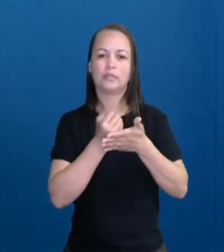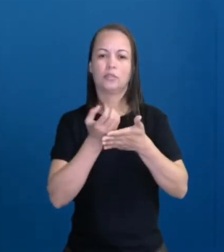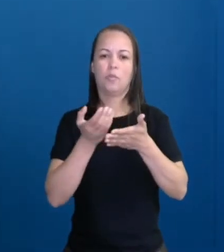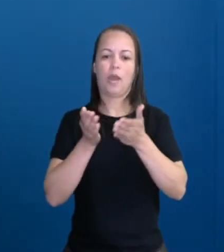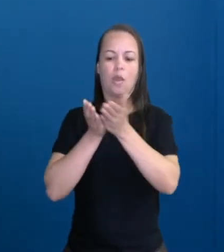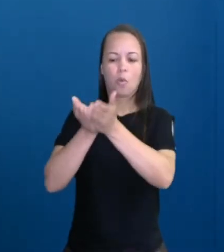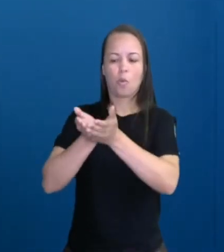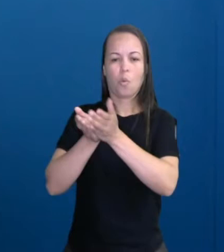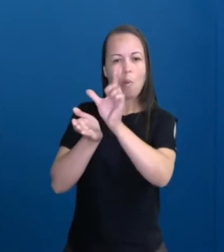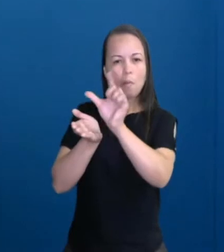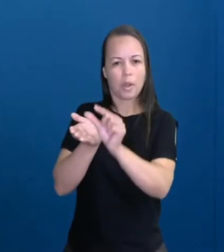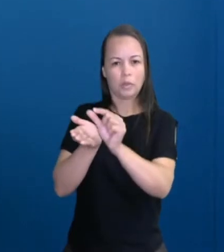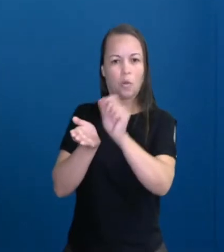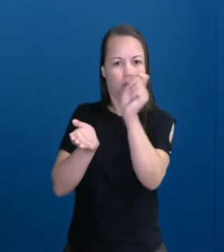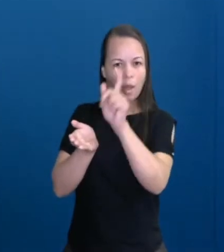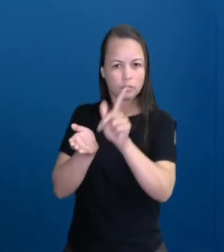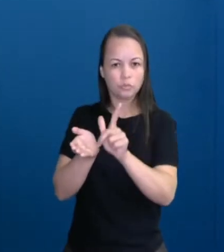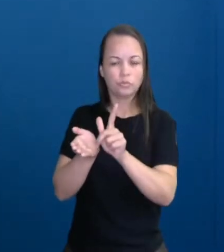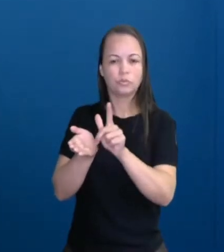menor, que é o barco azul,